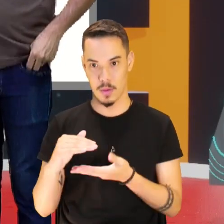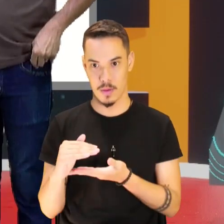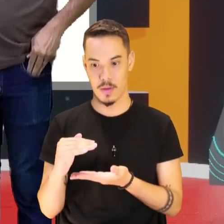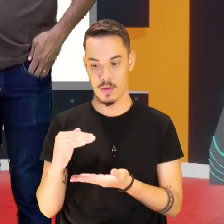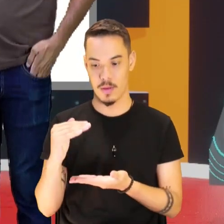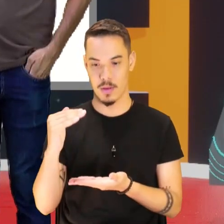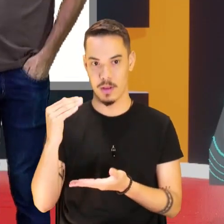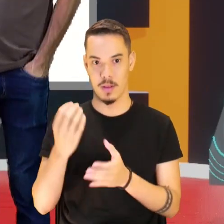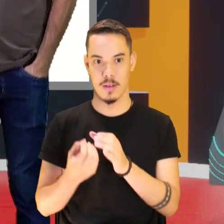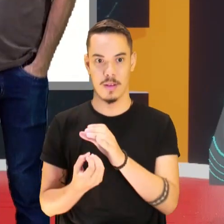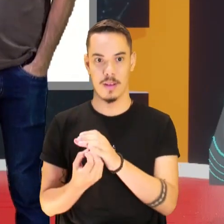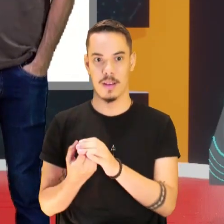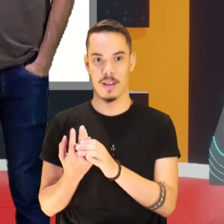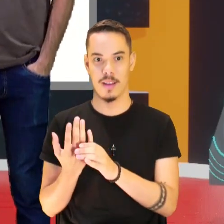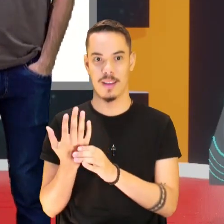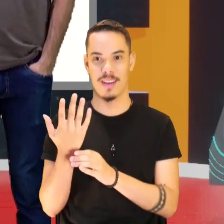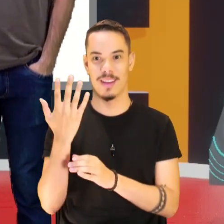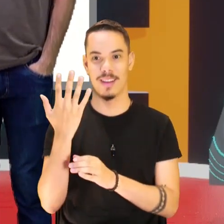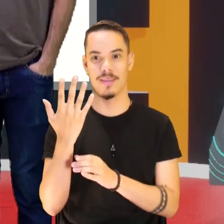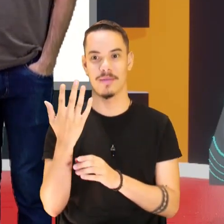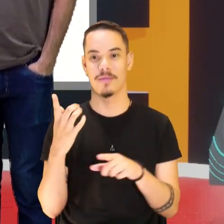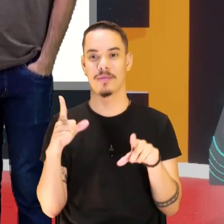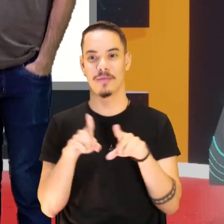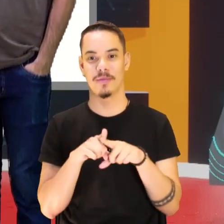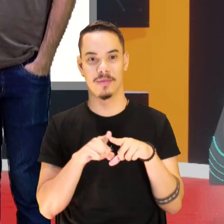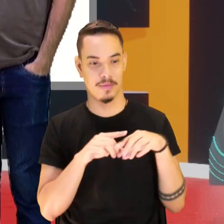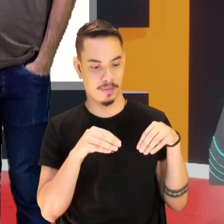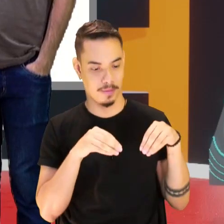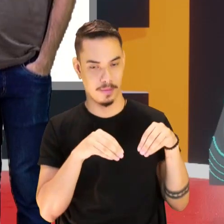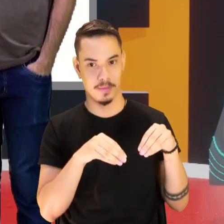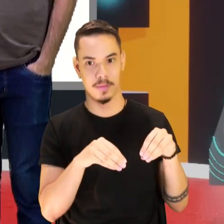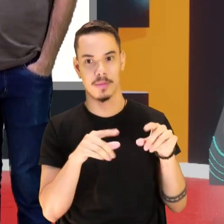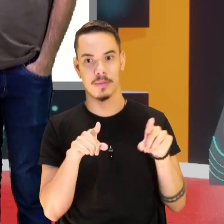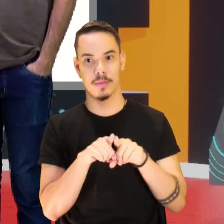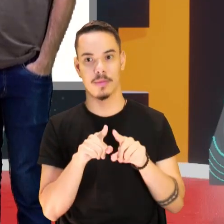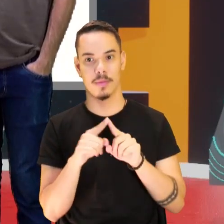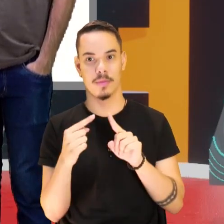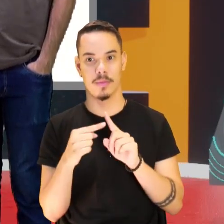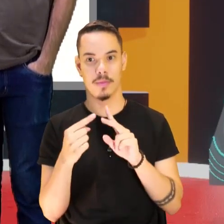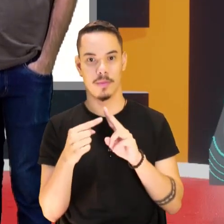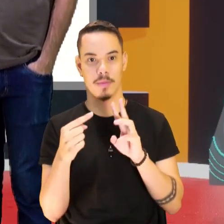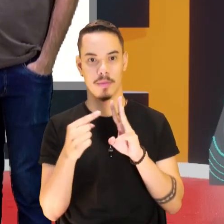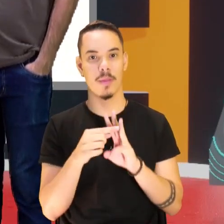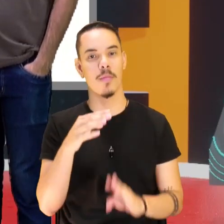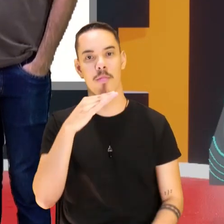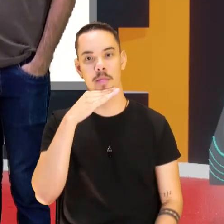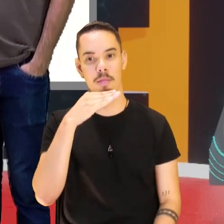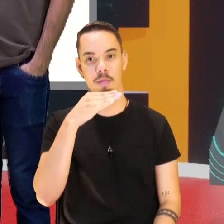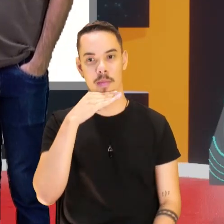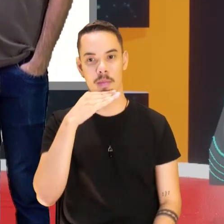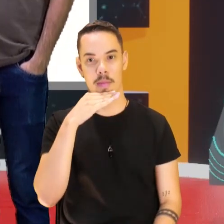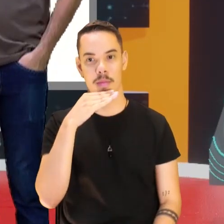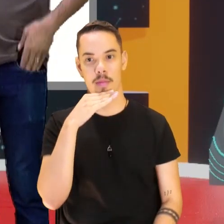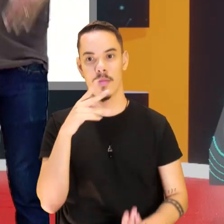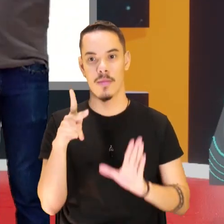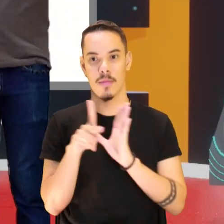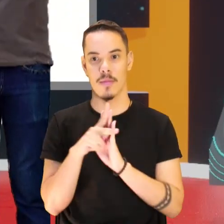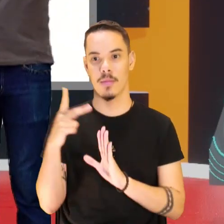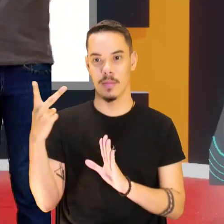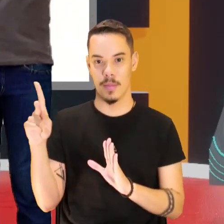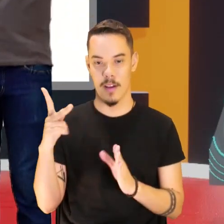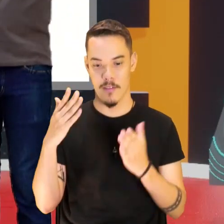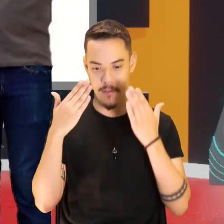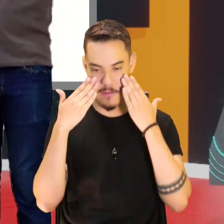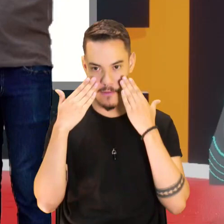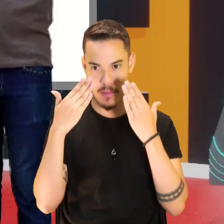tem planta colhe né Então pronto plantei também três pés de manga lá do Forte porque aquela manga